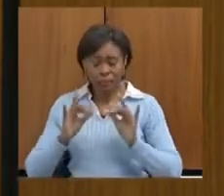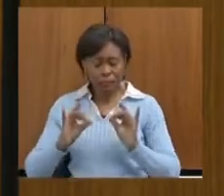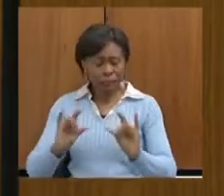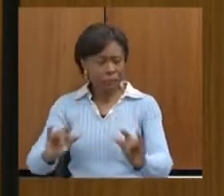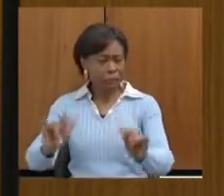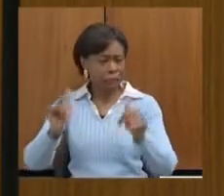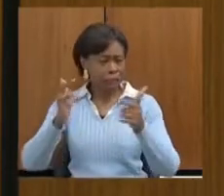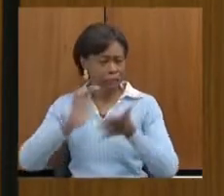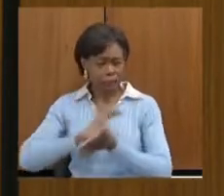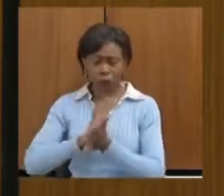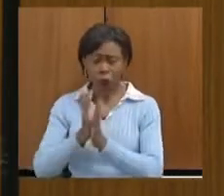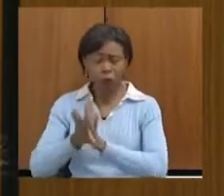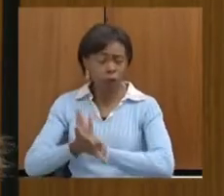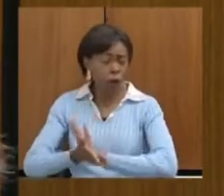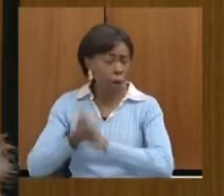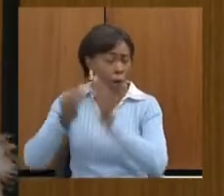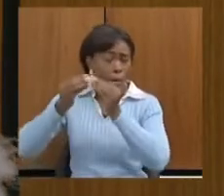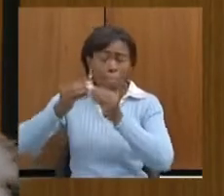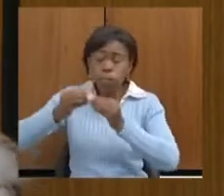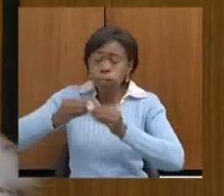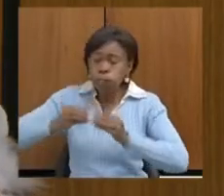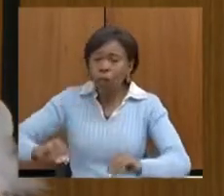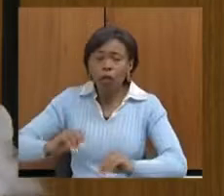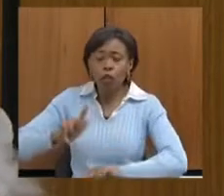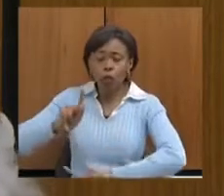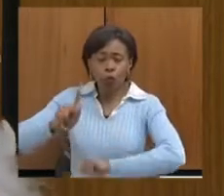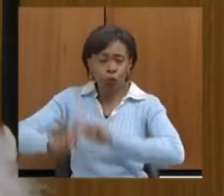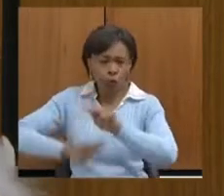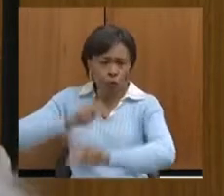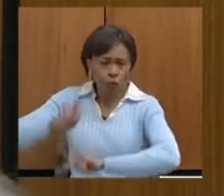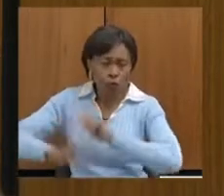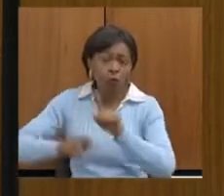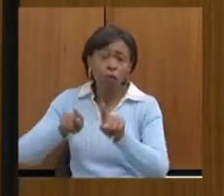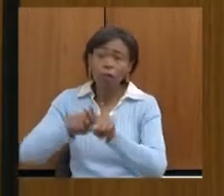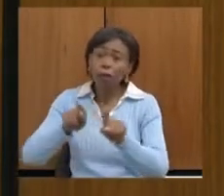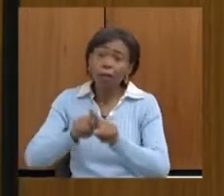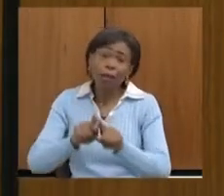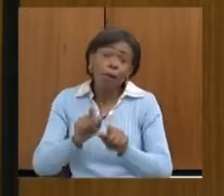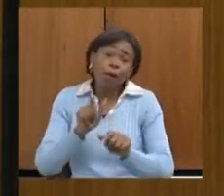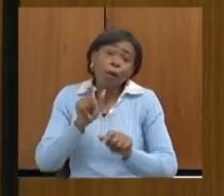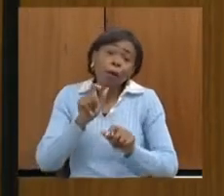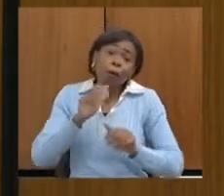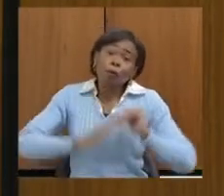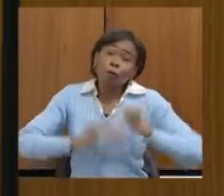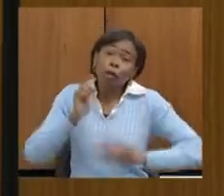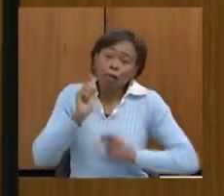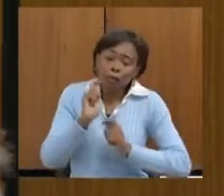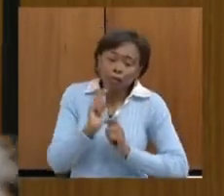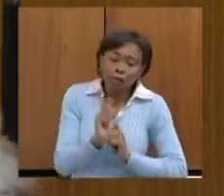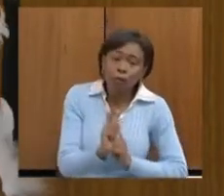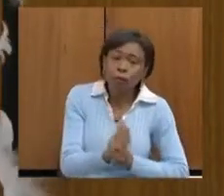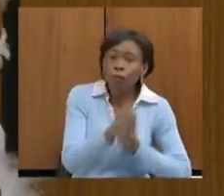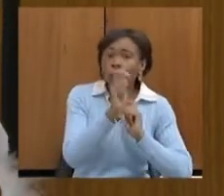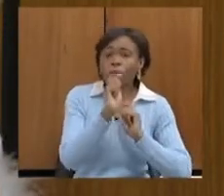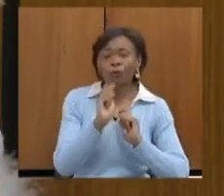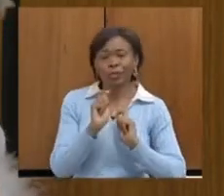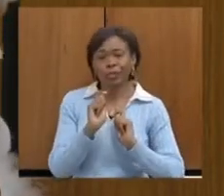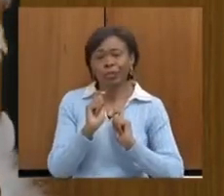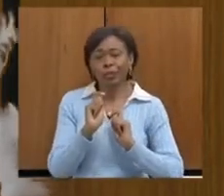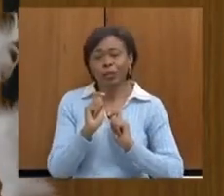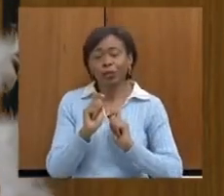trouxe muito prejuízo né é só para os povos né mas para os pescadores né é para os